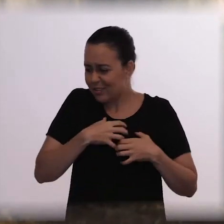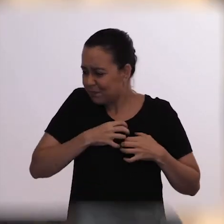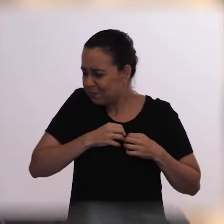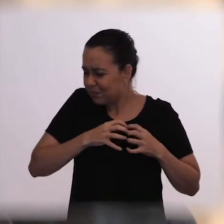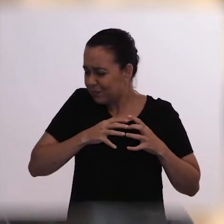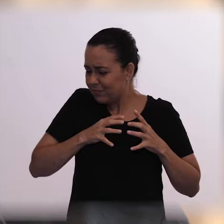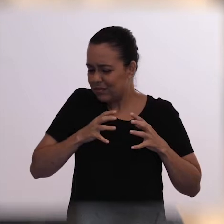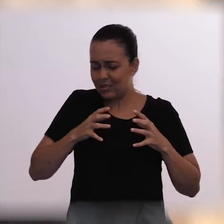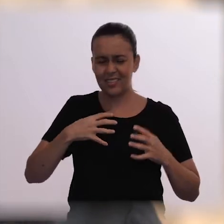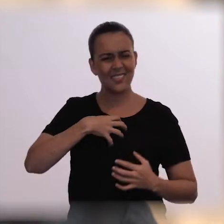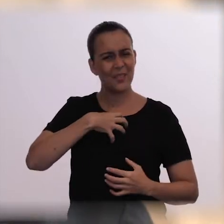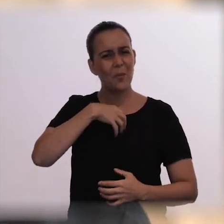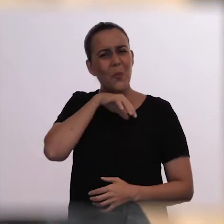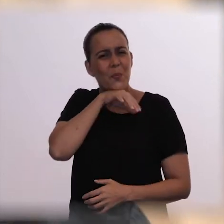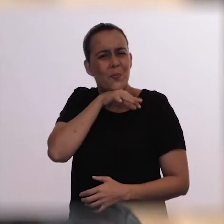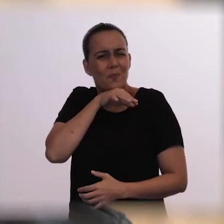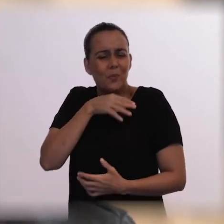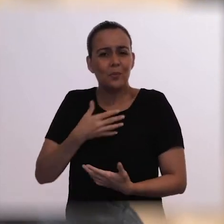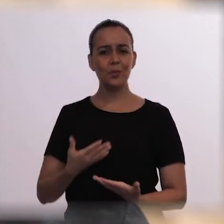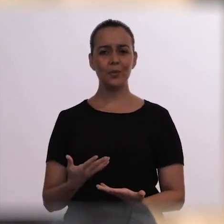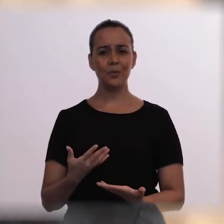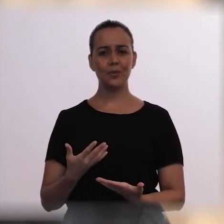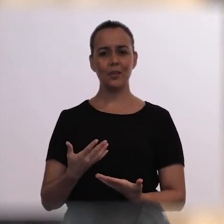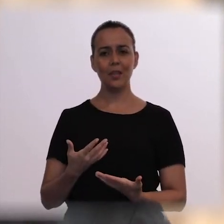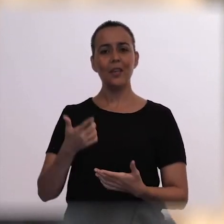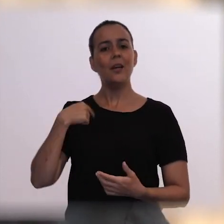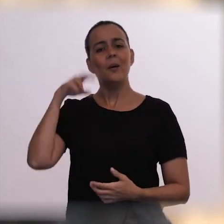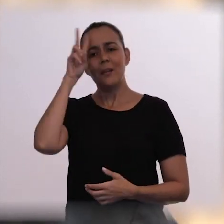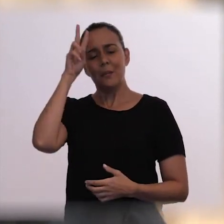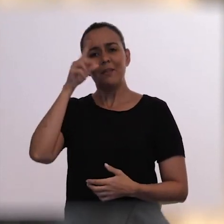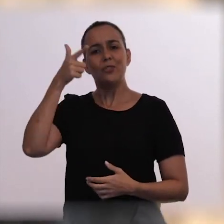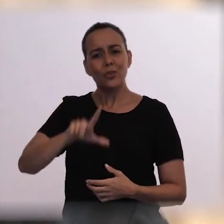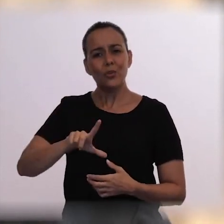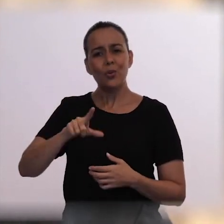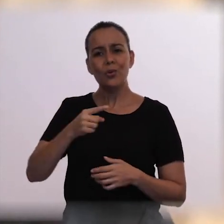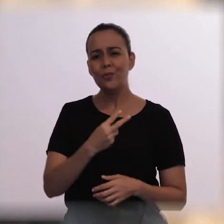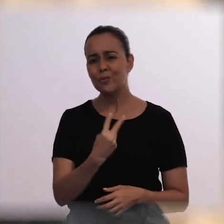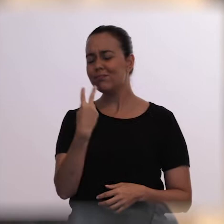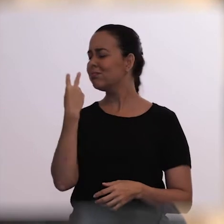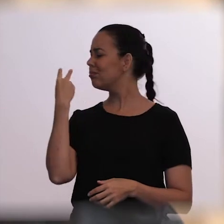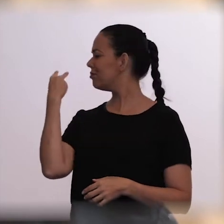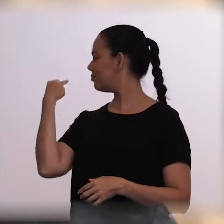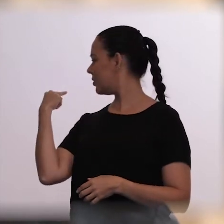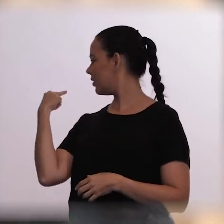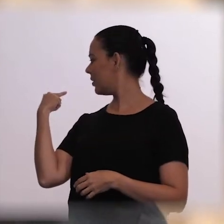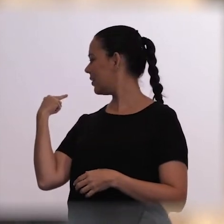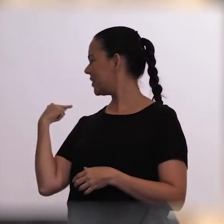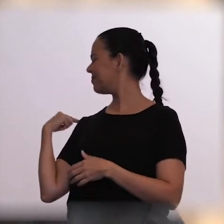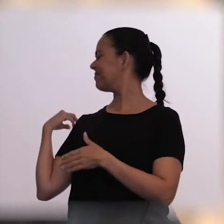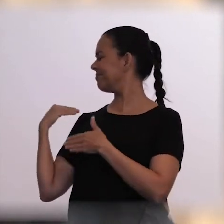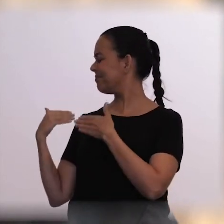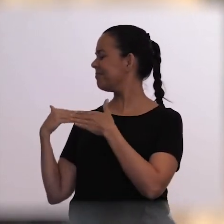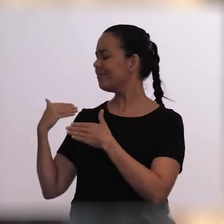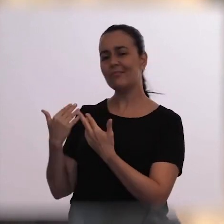E que é um sentimento que remetia à minha infância, remetia à minha